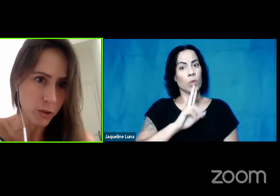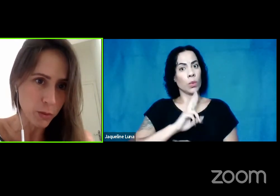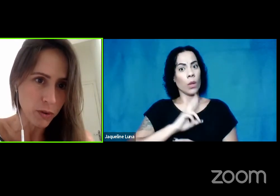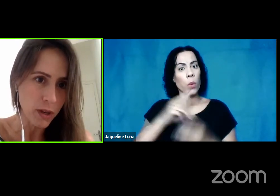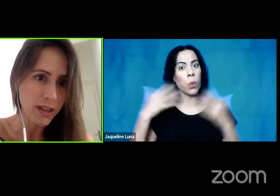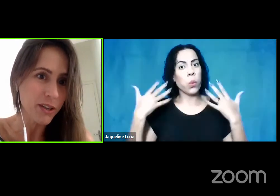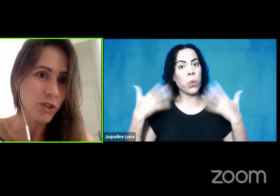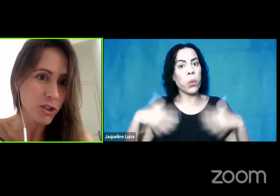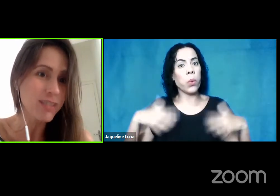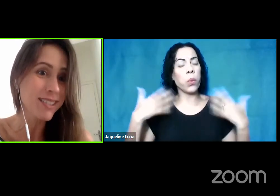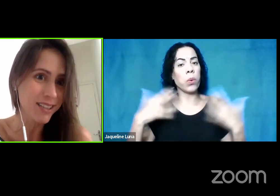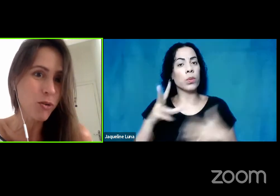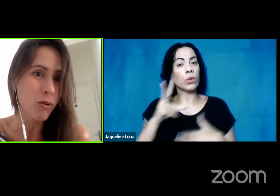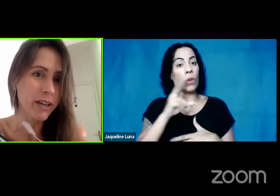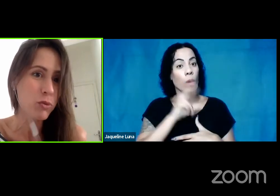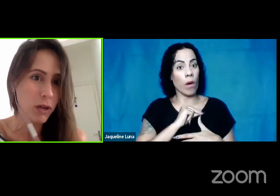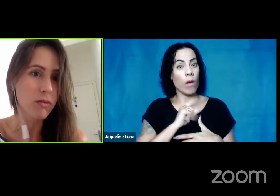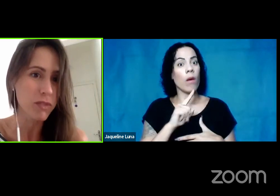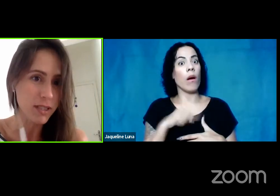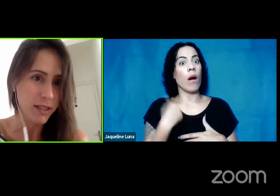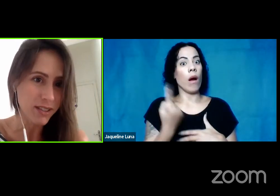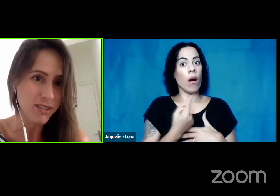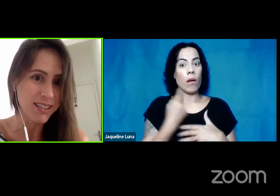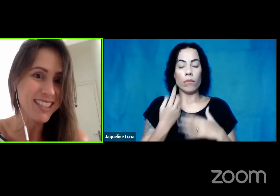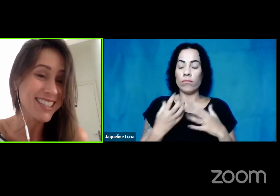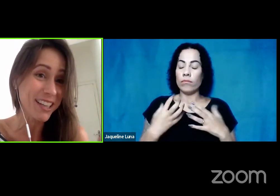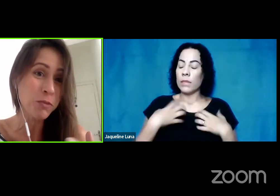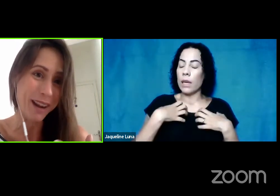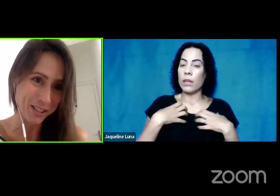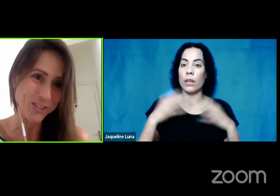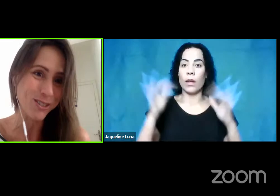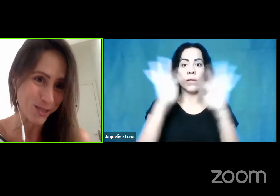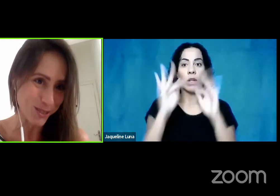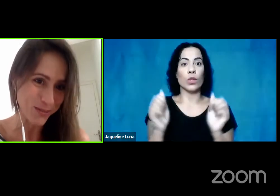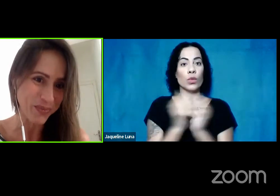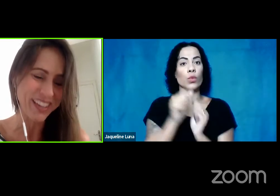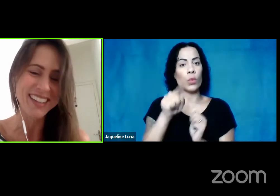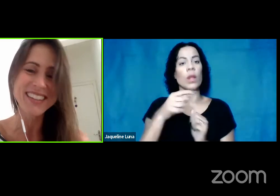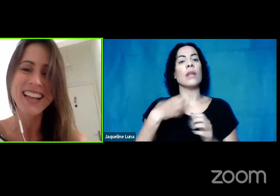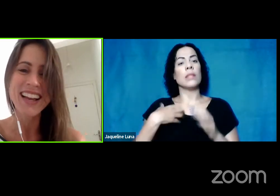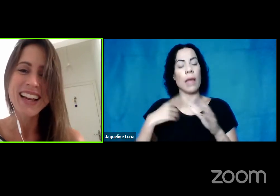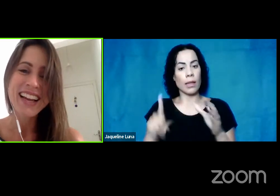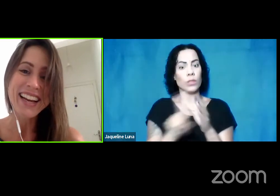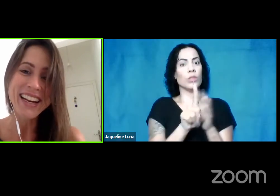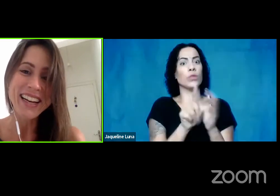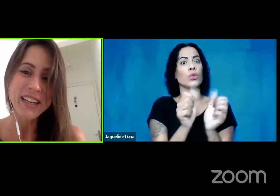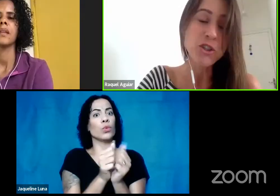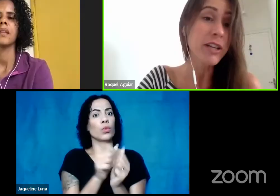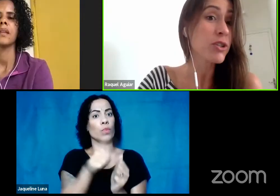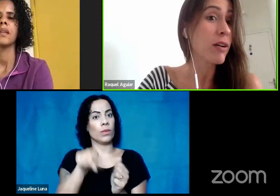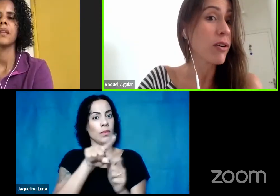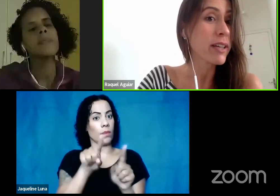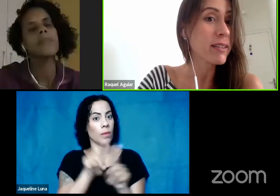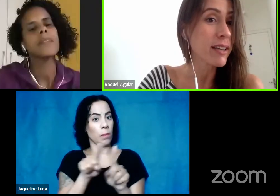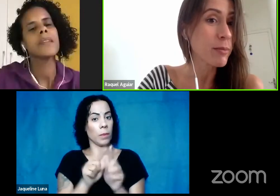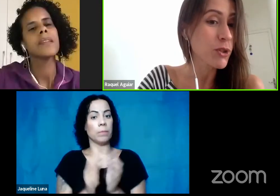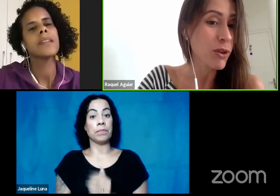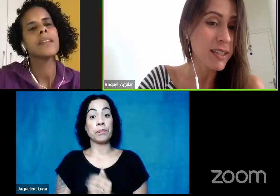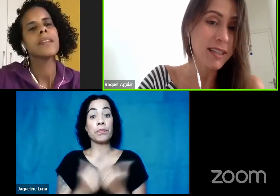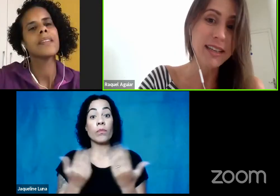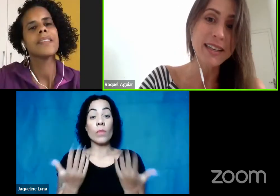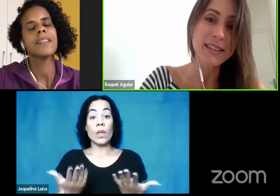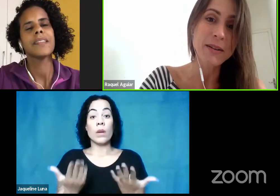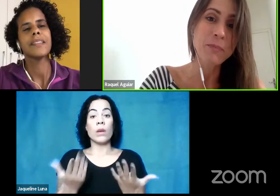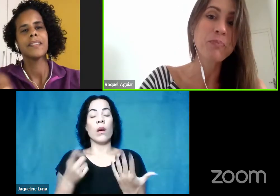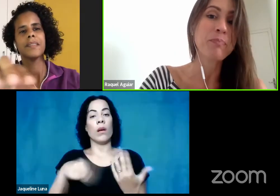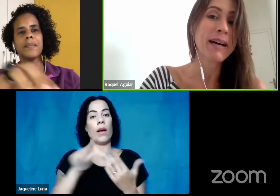muito mesmo, e a gente se congratula com vocês e se sente parte disso, né? Gente, agora temos